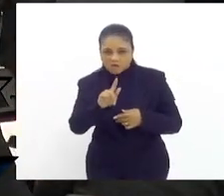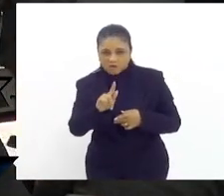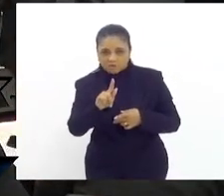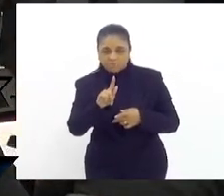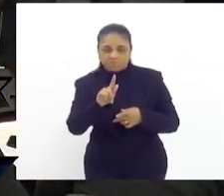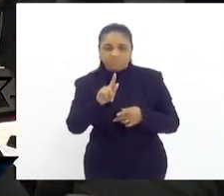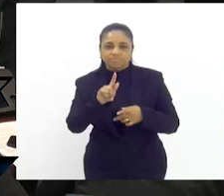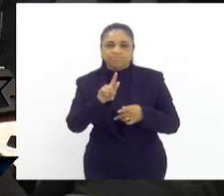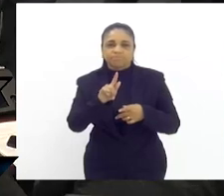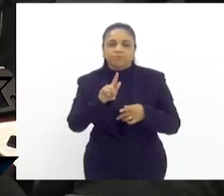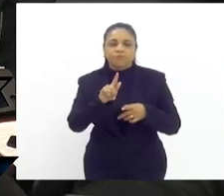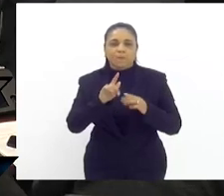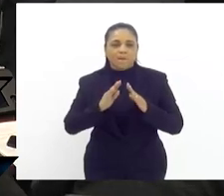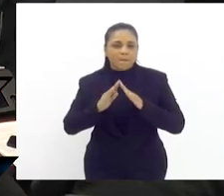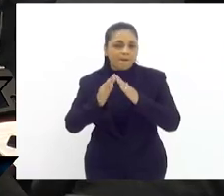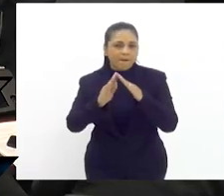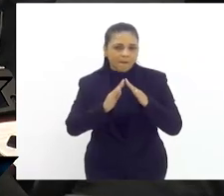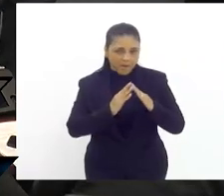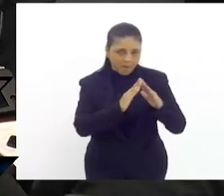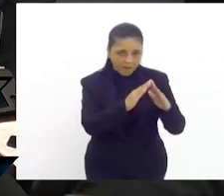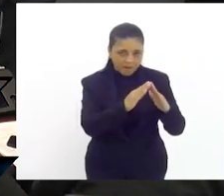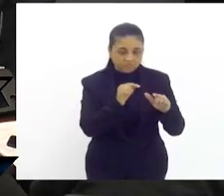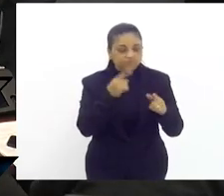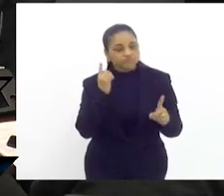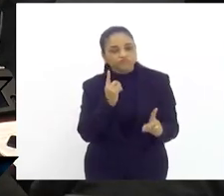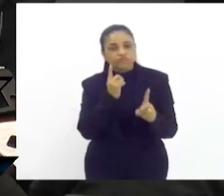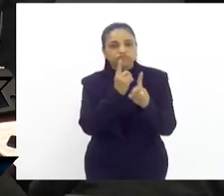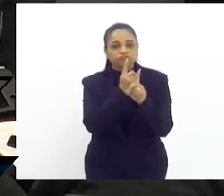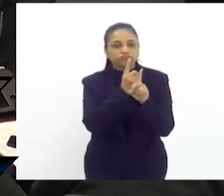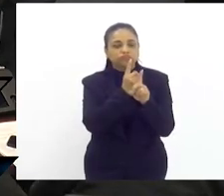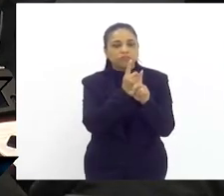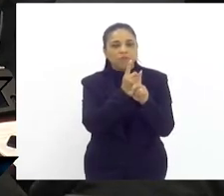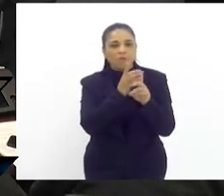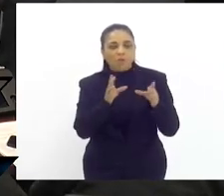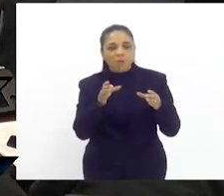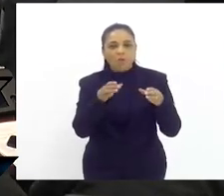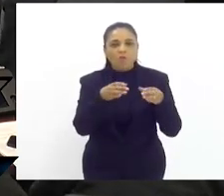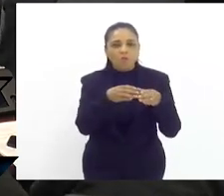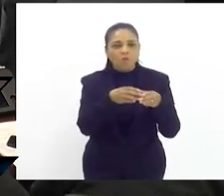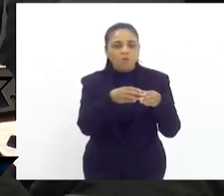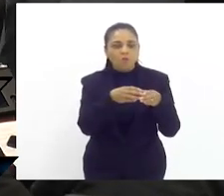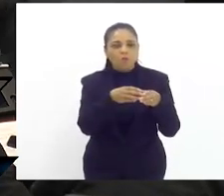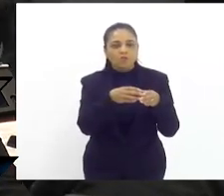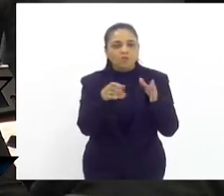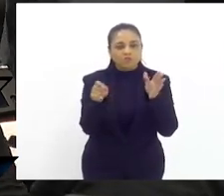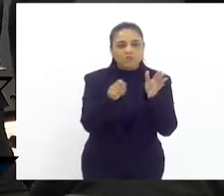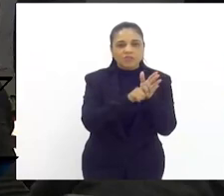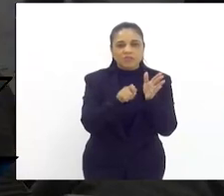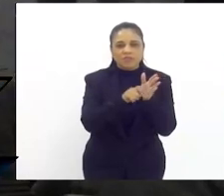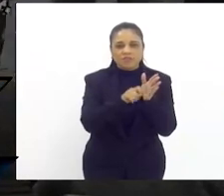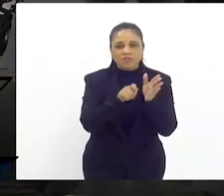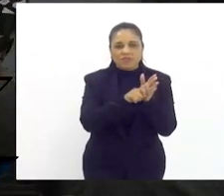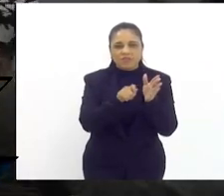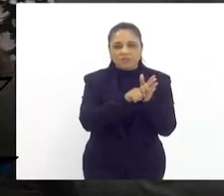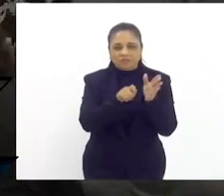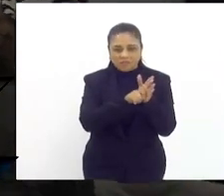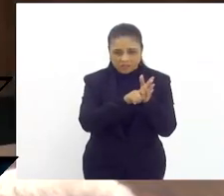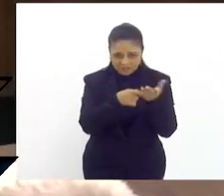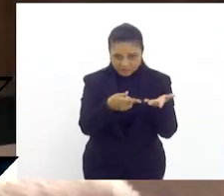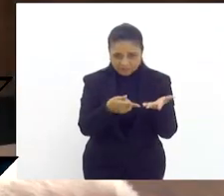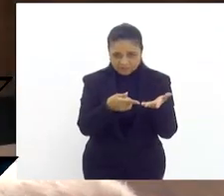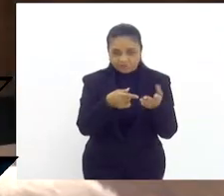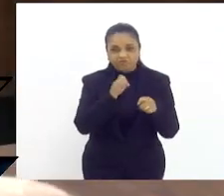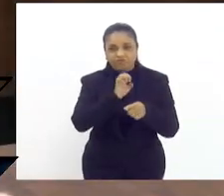infelizmente ali foi foi descoberto né um Bunker um Bunker do narcotráfico no estado do Rio de Janeiro